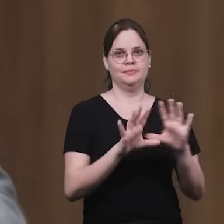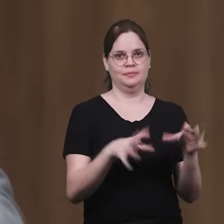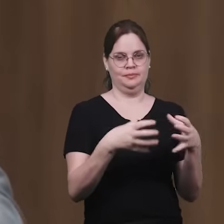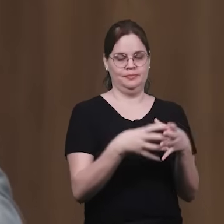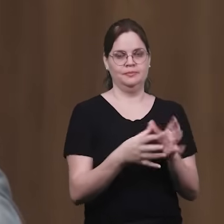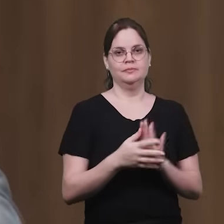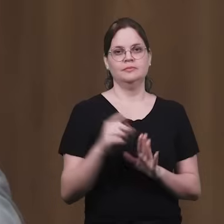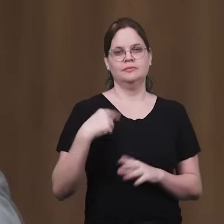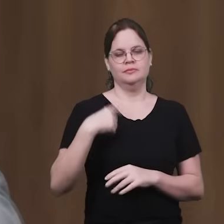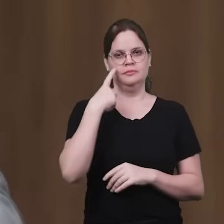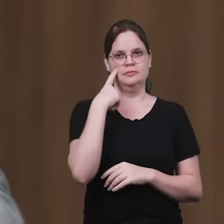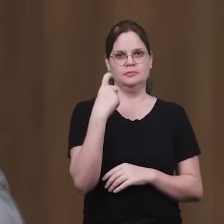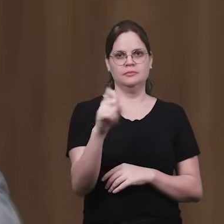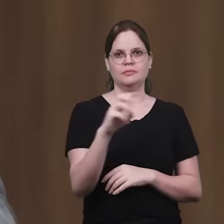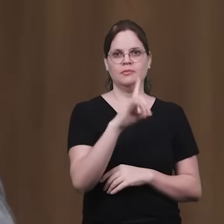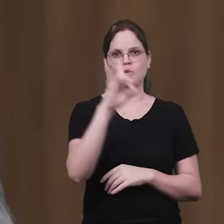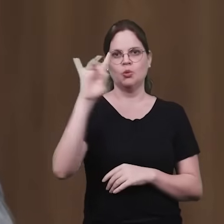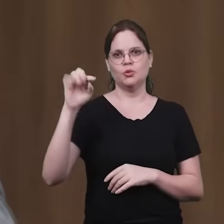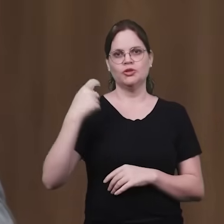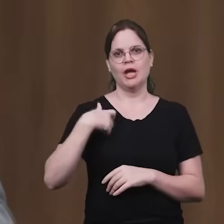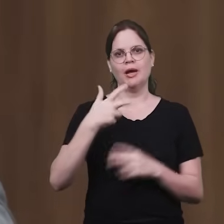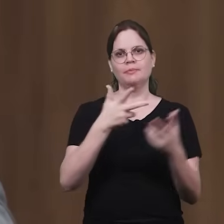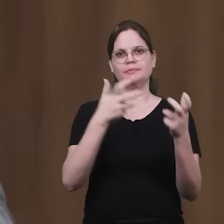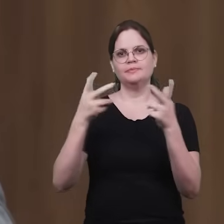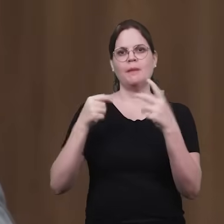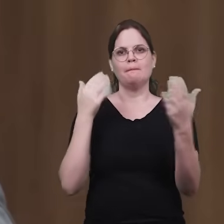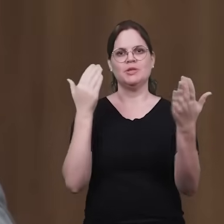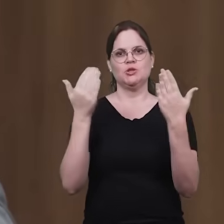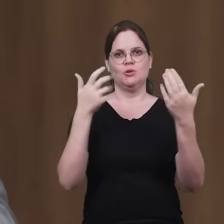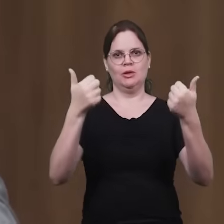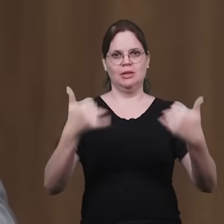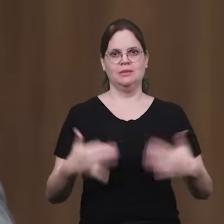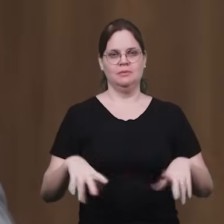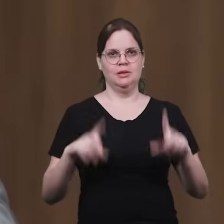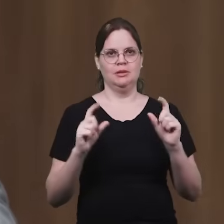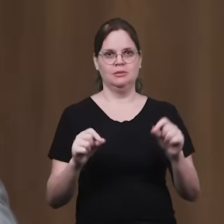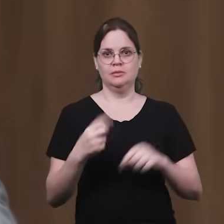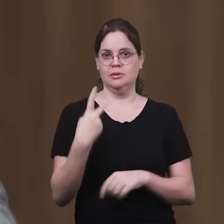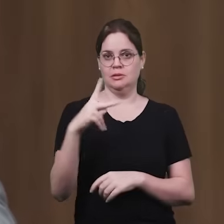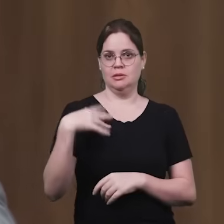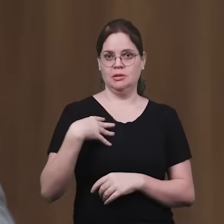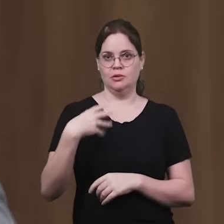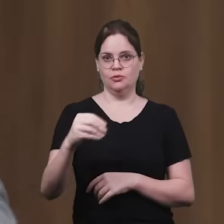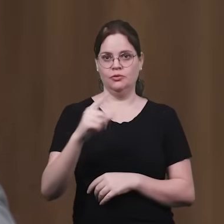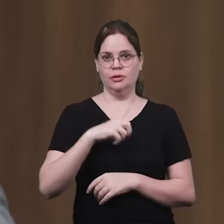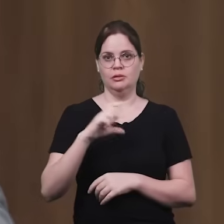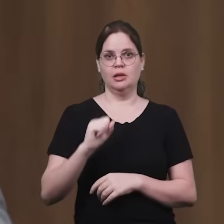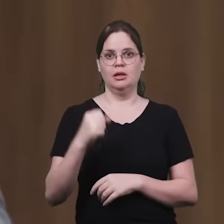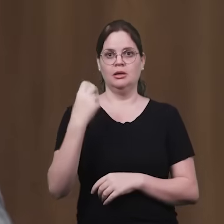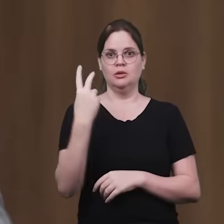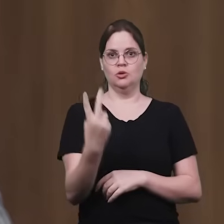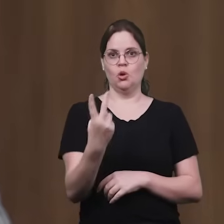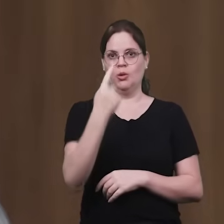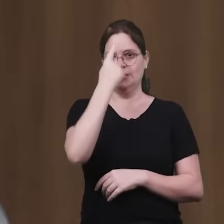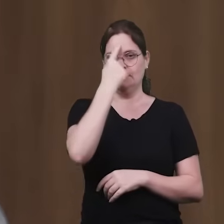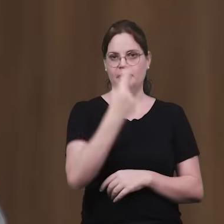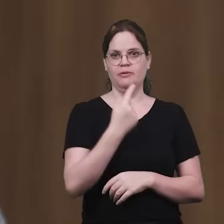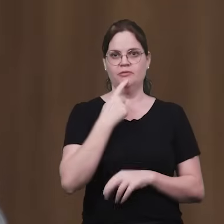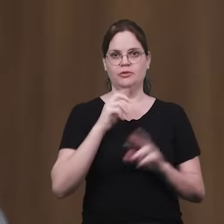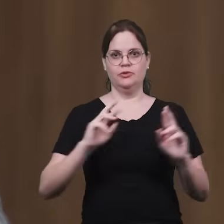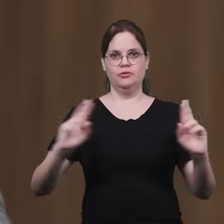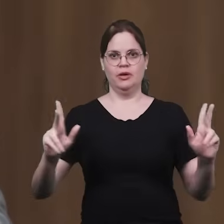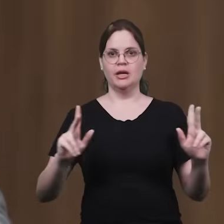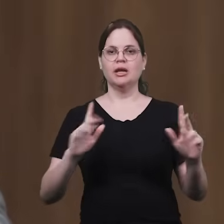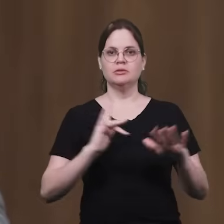Tá? É muito interessante, outro dia eu vi uma psicóloga falando sobre isso, que muito provavelmente o seu filho tem dois